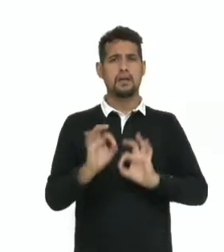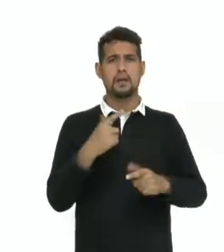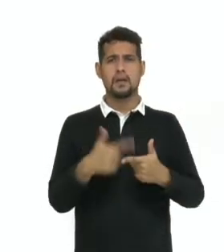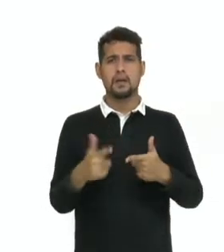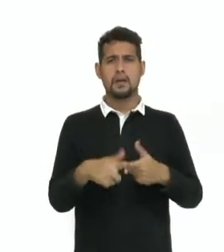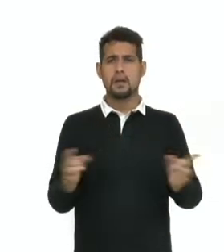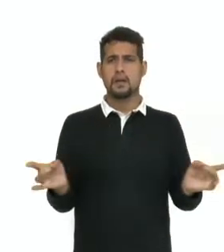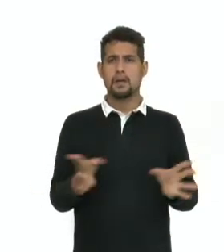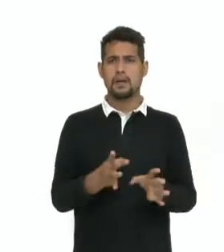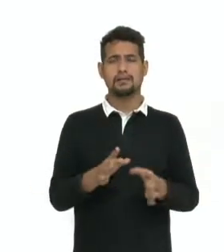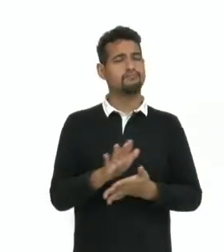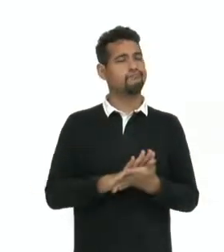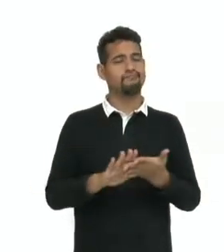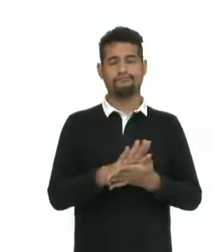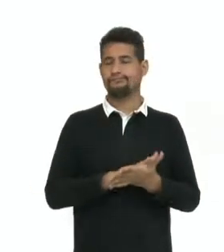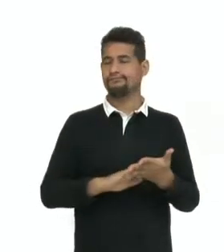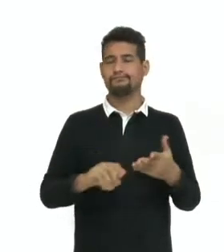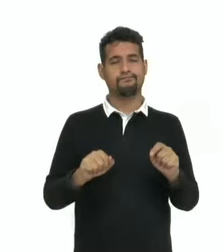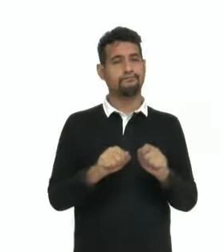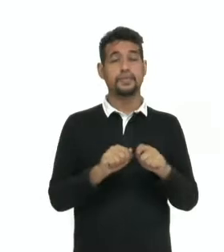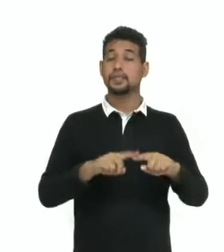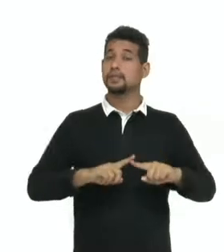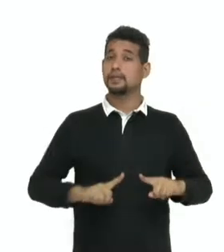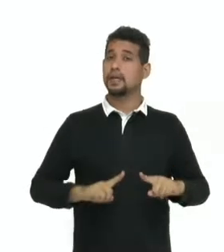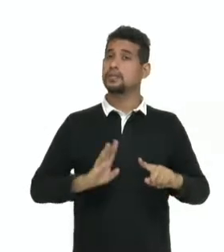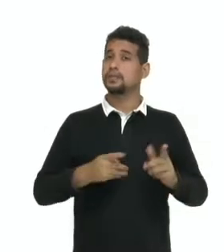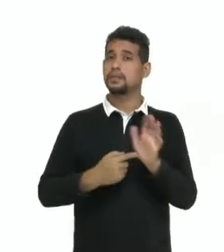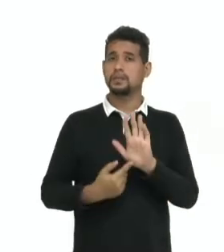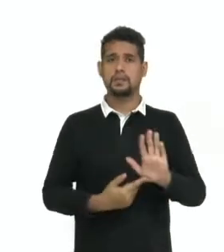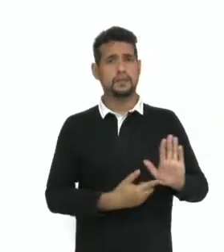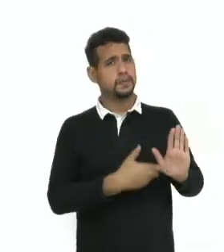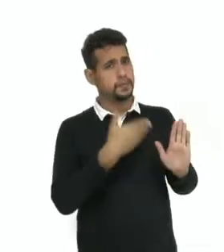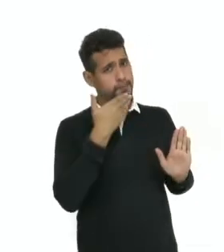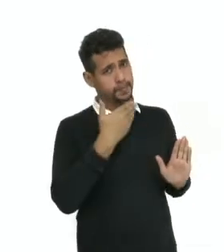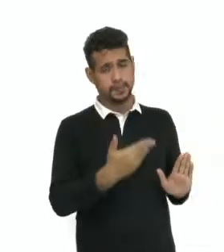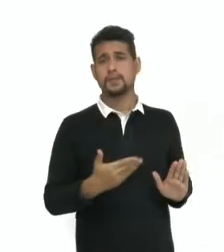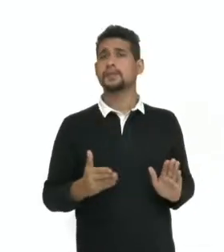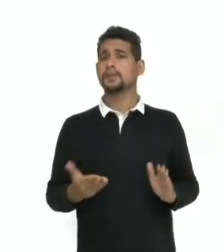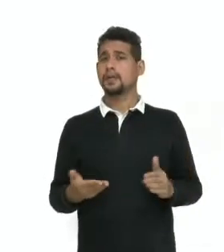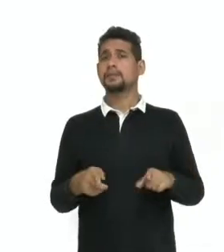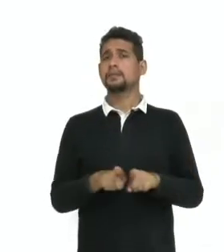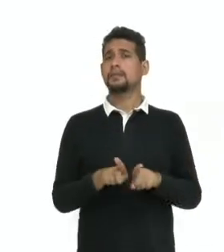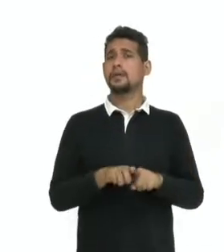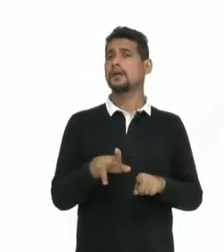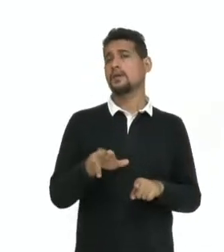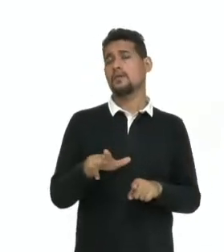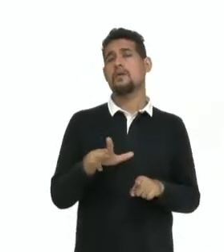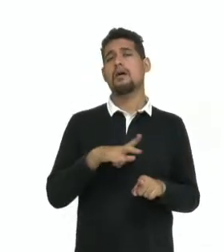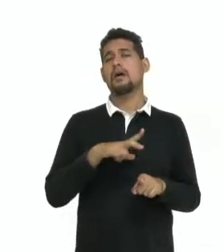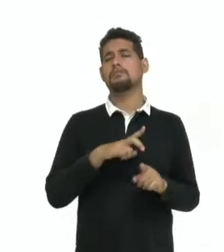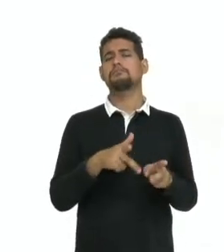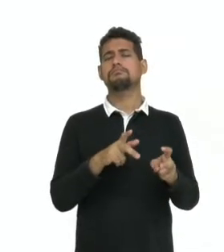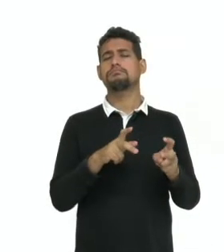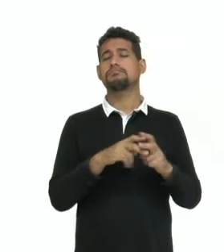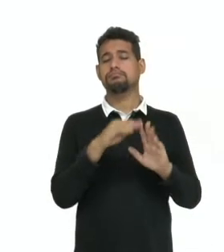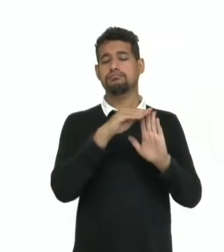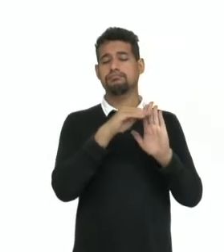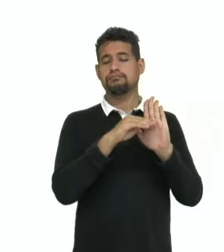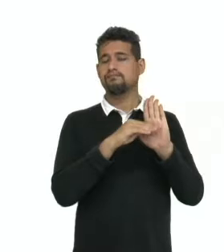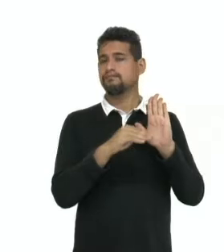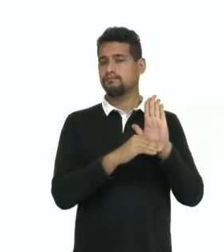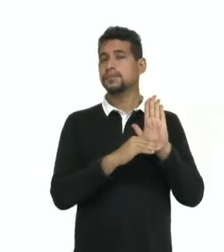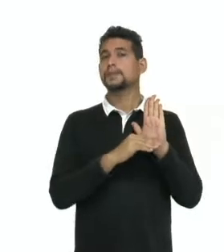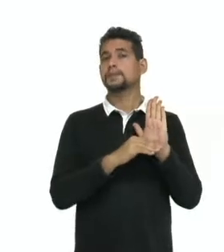problema, nada foi feito. Diante do exposto, solicito desde já, conforme me faculta o Código de Defesa